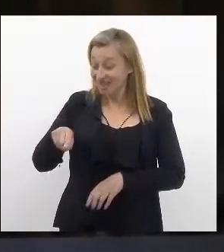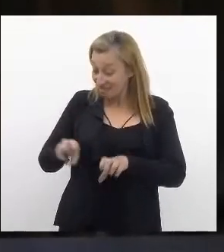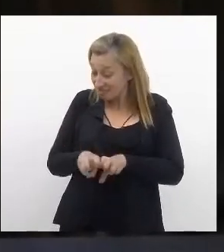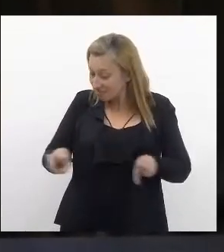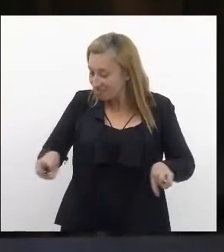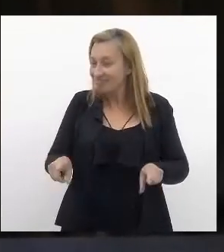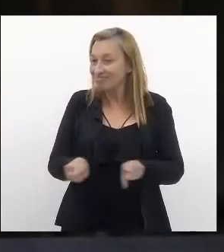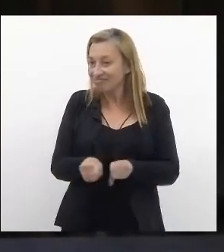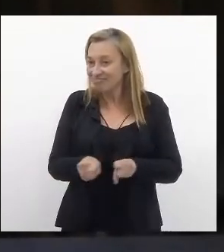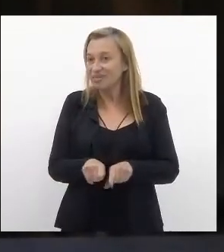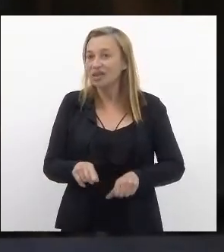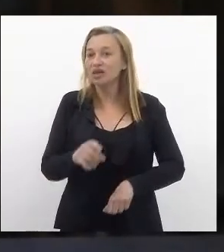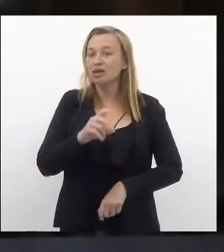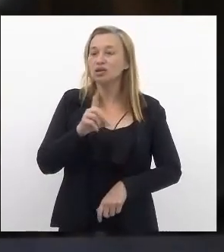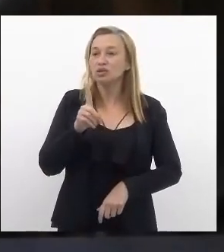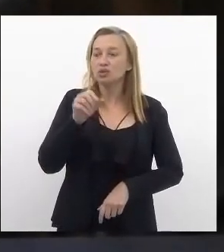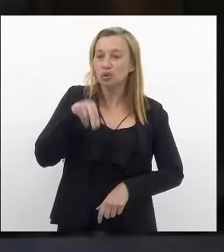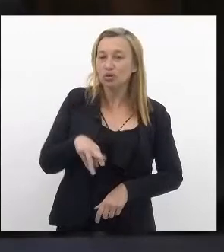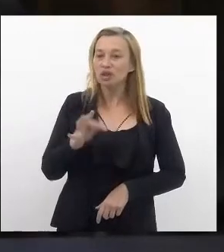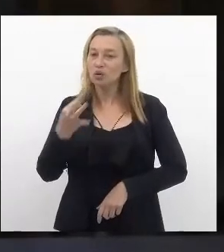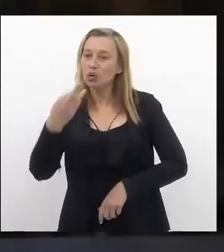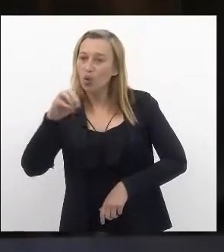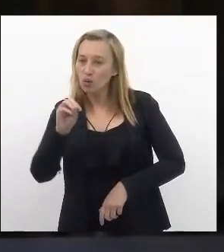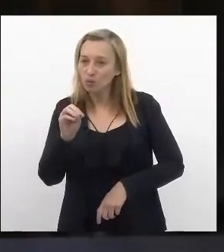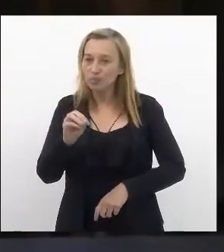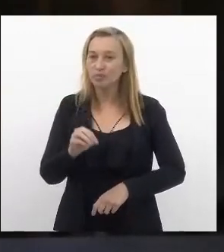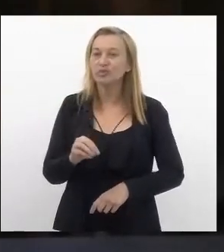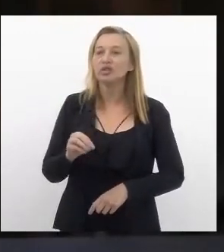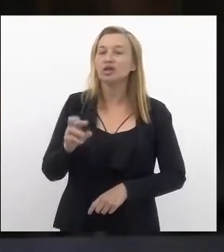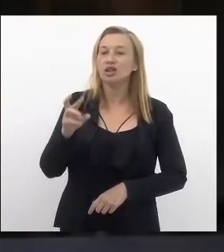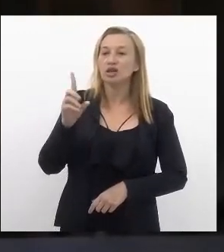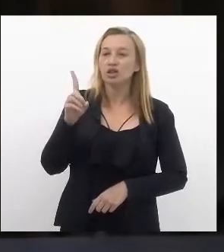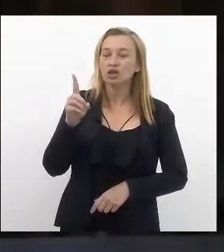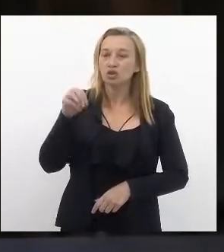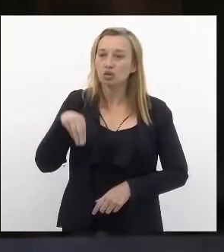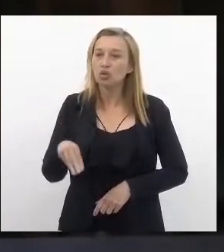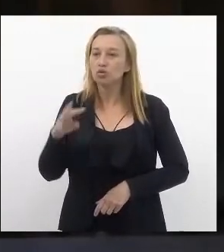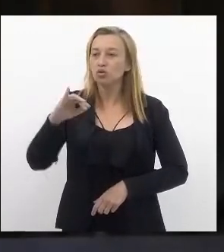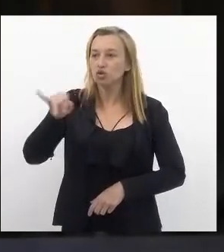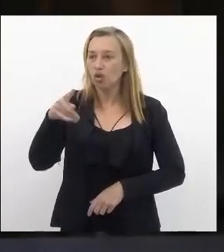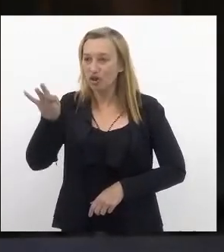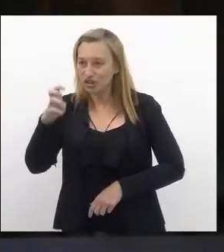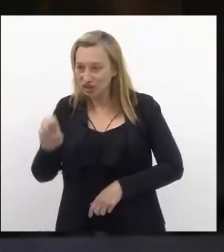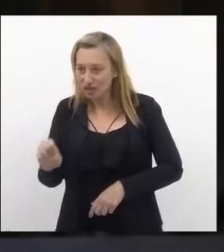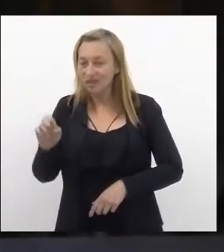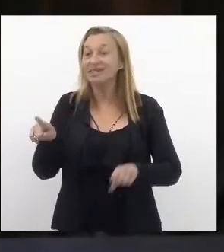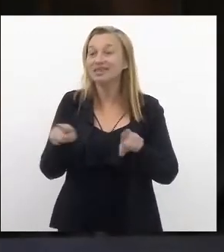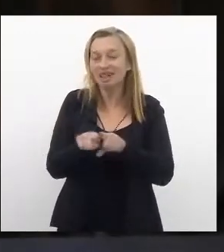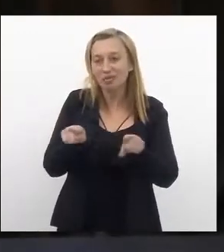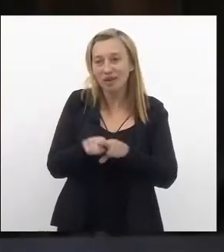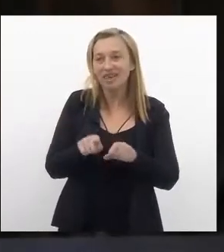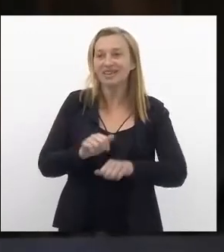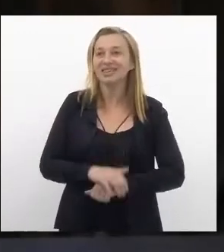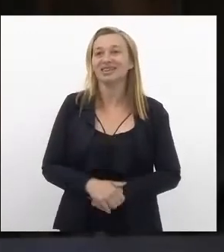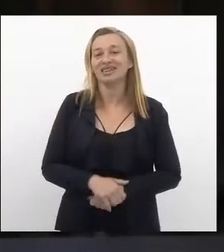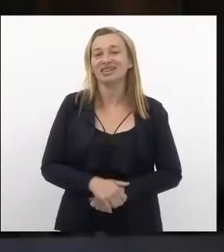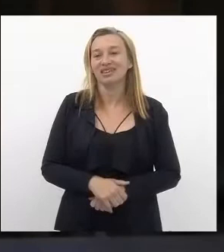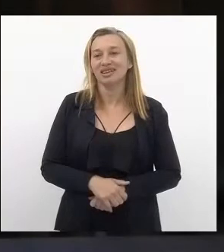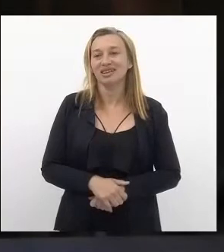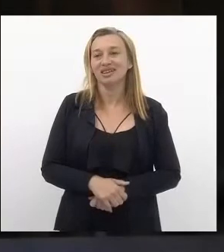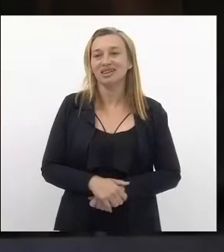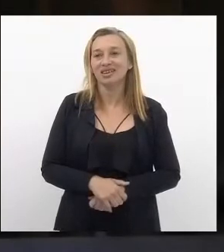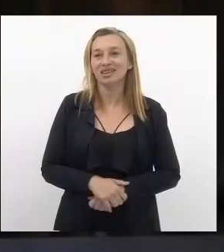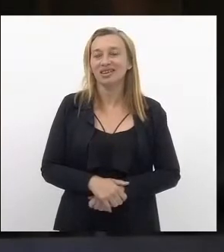também, Dom Teodoro e Dom Jorge, e também cumprimentar